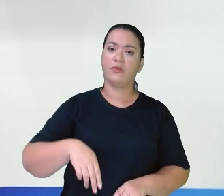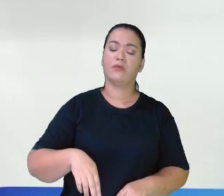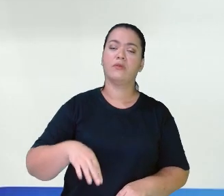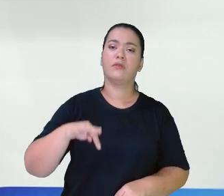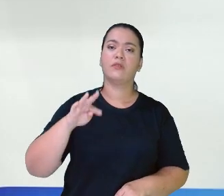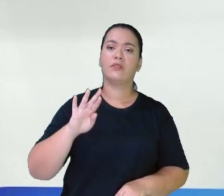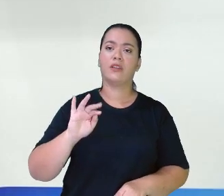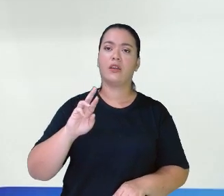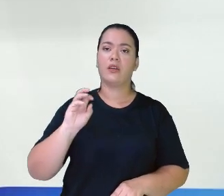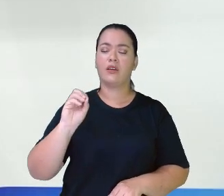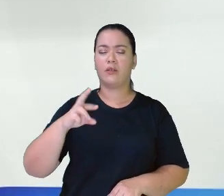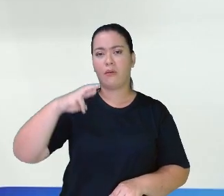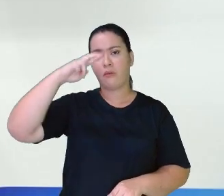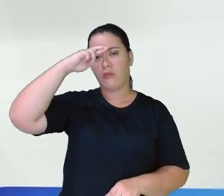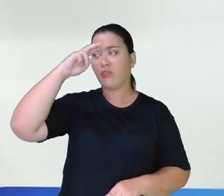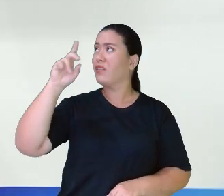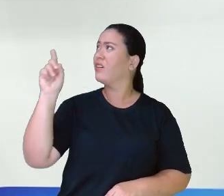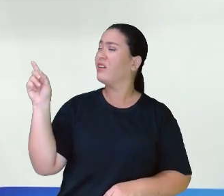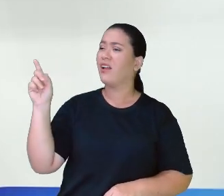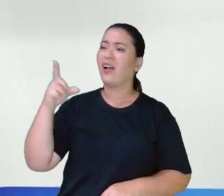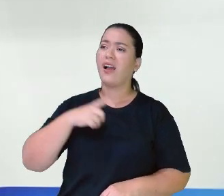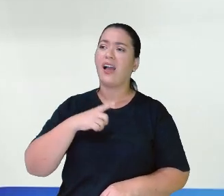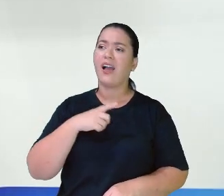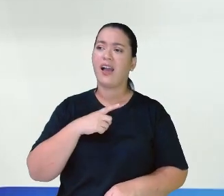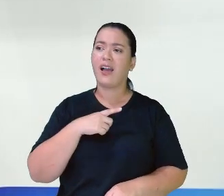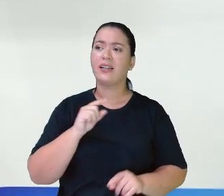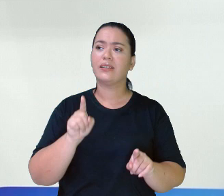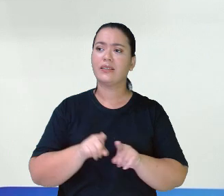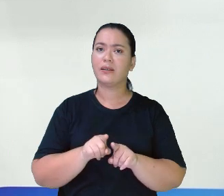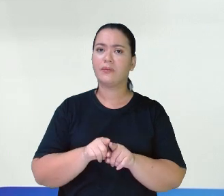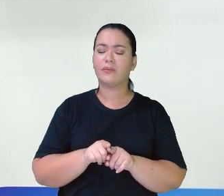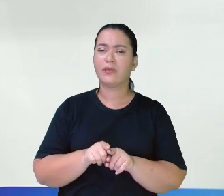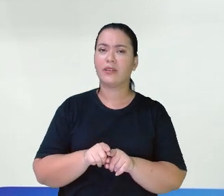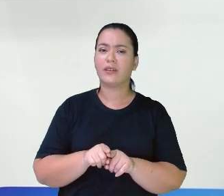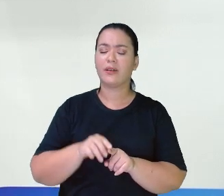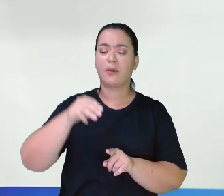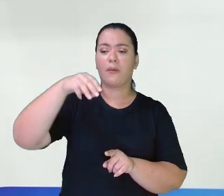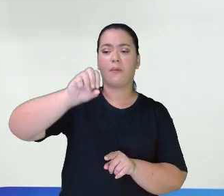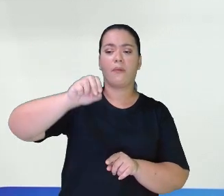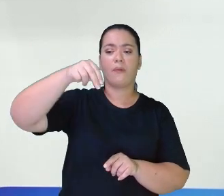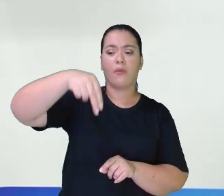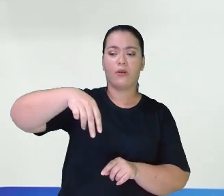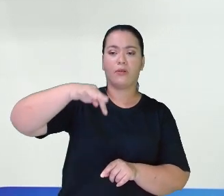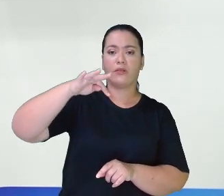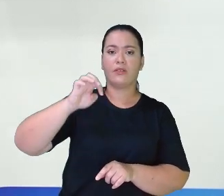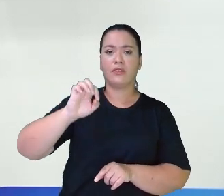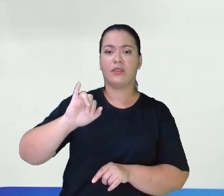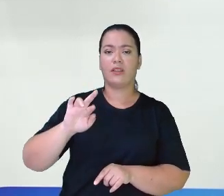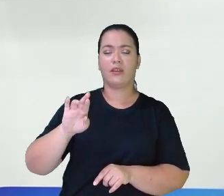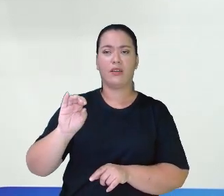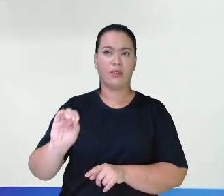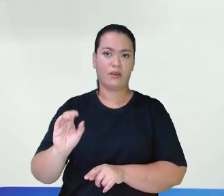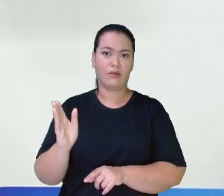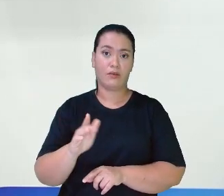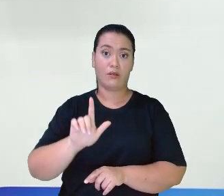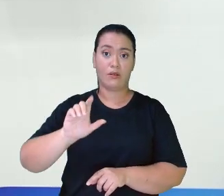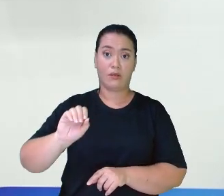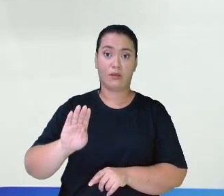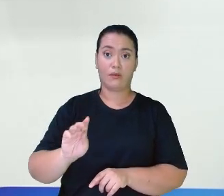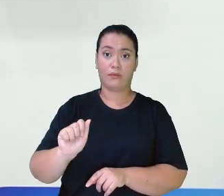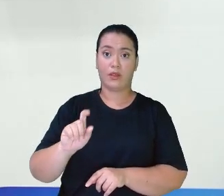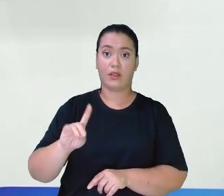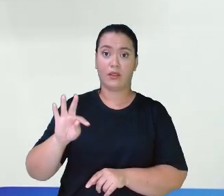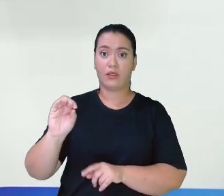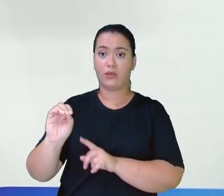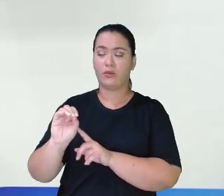como sua obra, não é? Famosíssima, toda a biblioteca que tem, né, os livros de Monteiro Lobato. Quem nunca assistiu